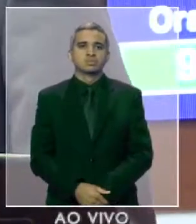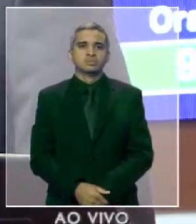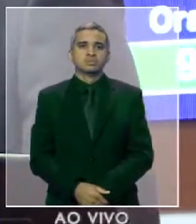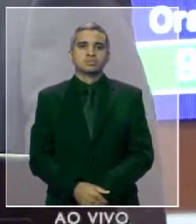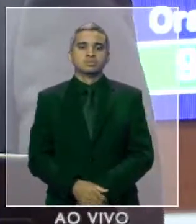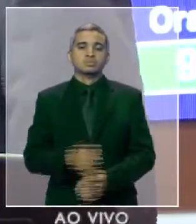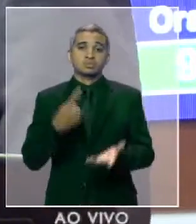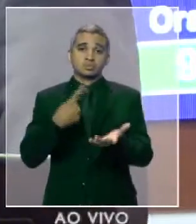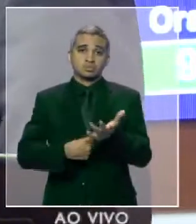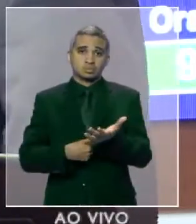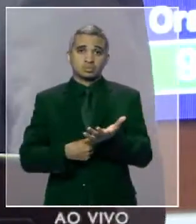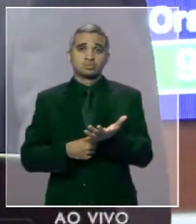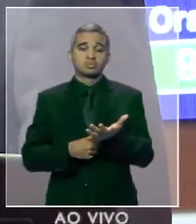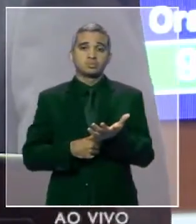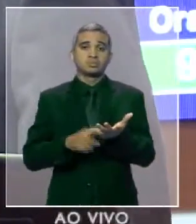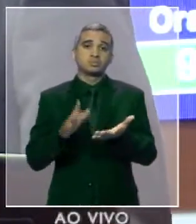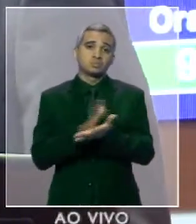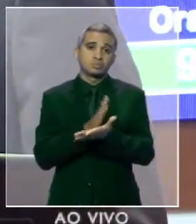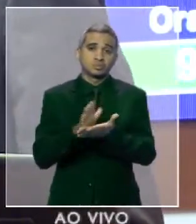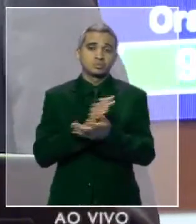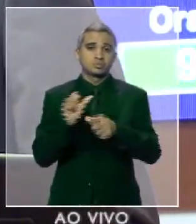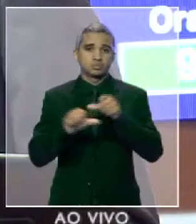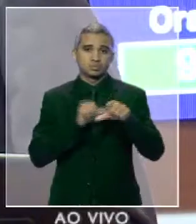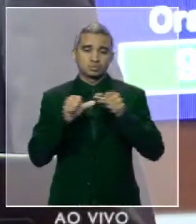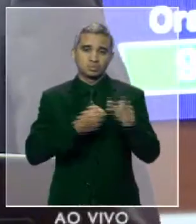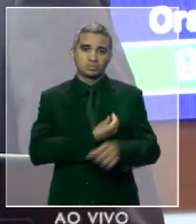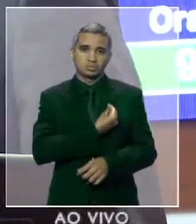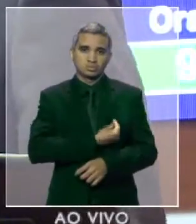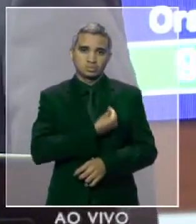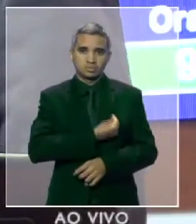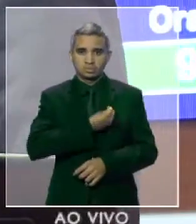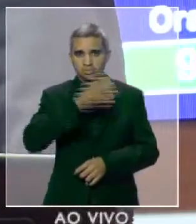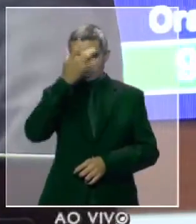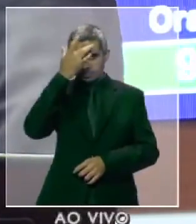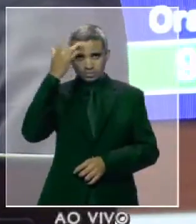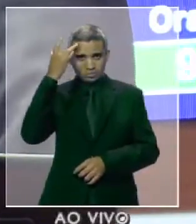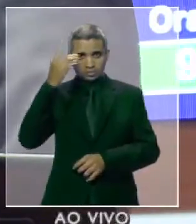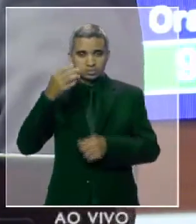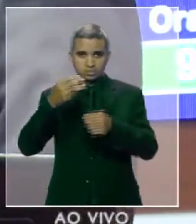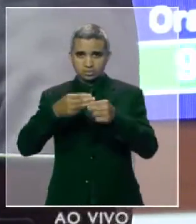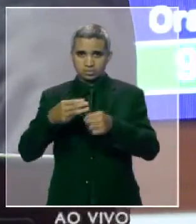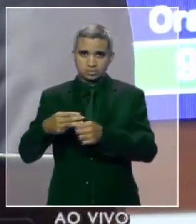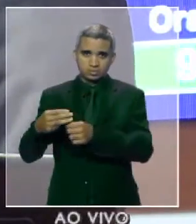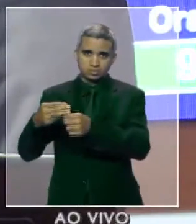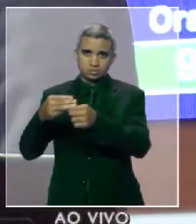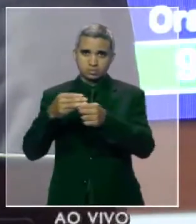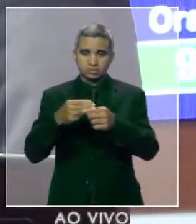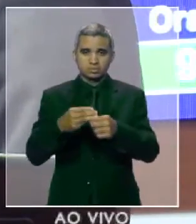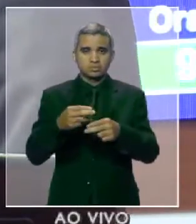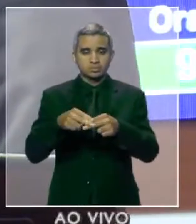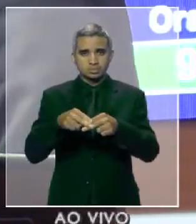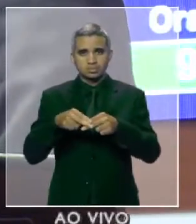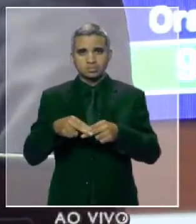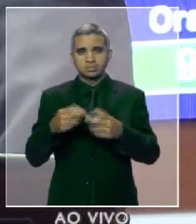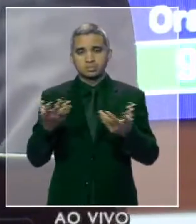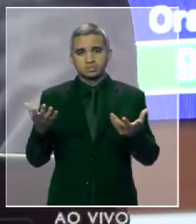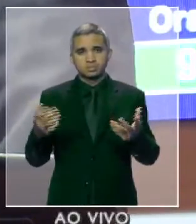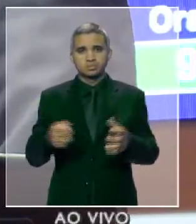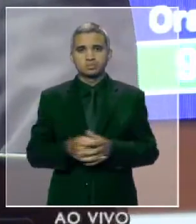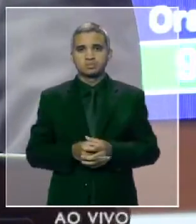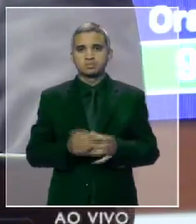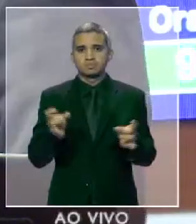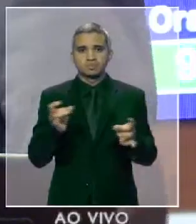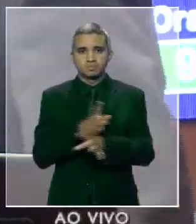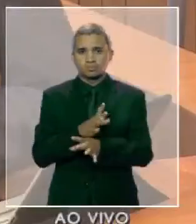comprometido ações que estão mudando a vida das pessoas nos municípios das quais realmente nós estamos fazendo gestão. Então, são essas nossas considerações,